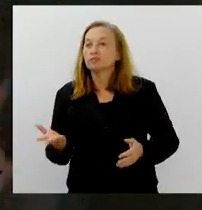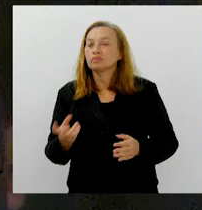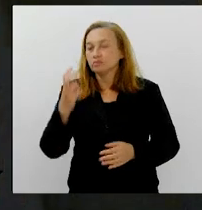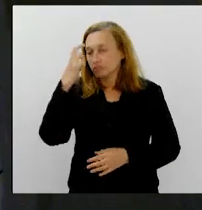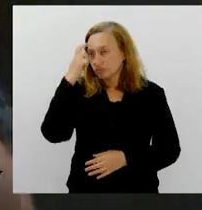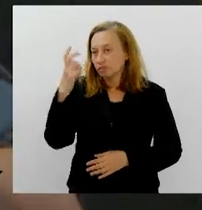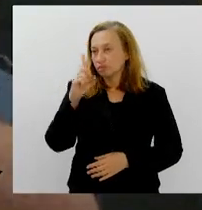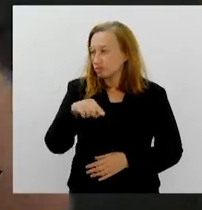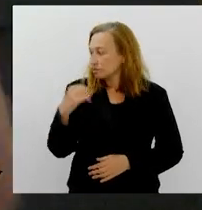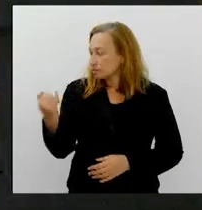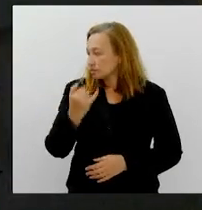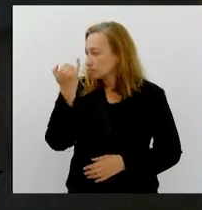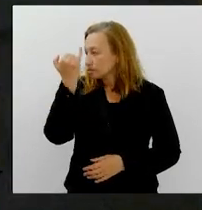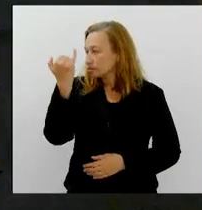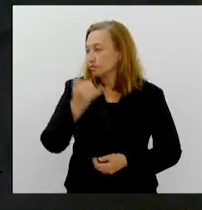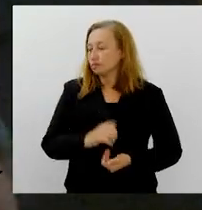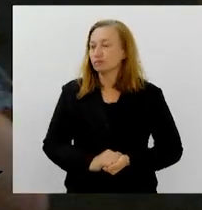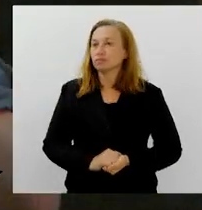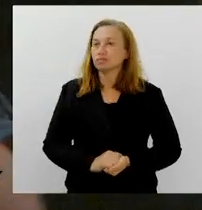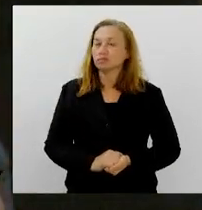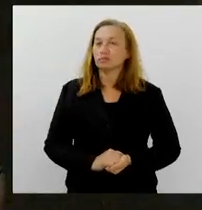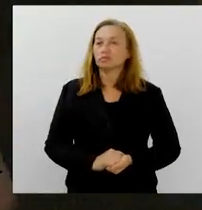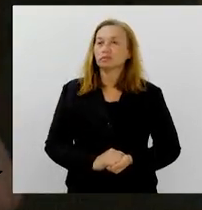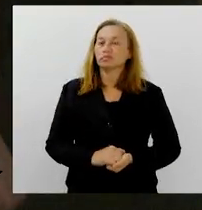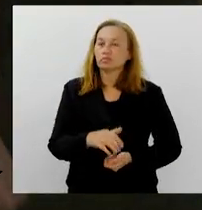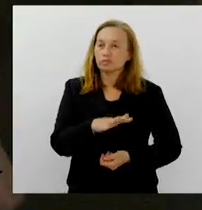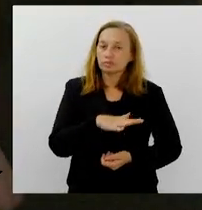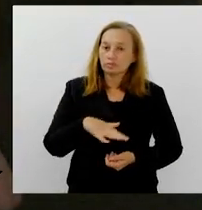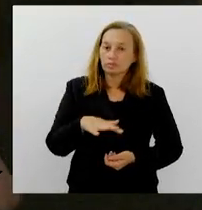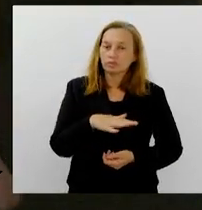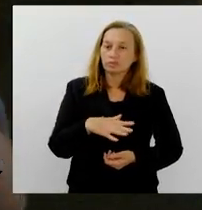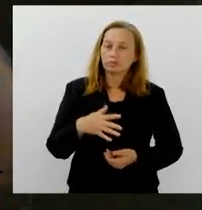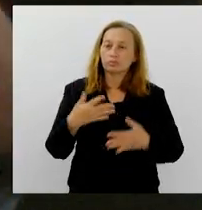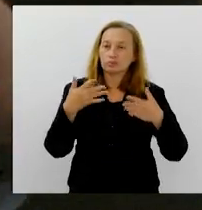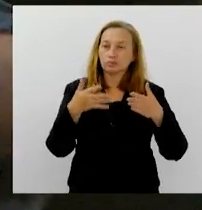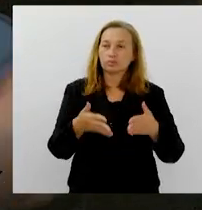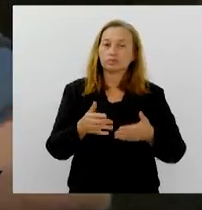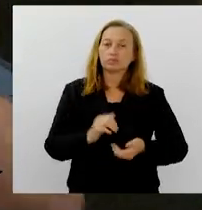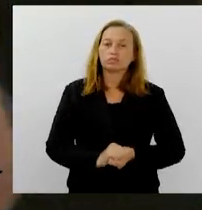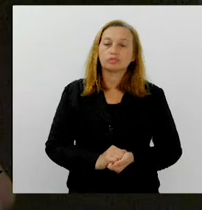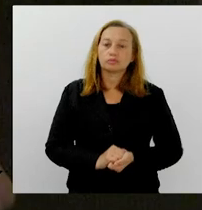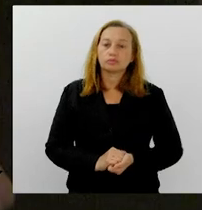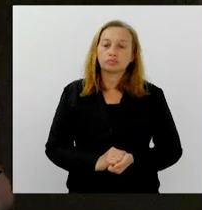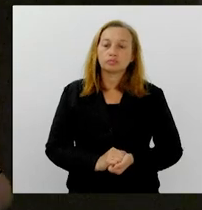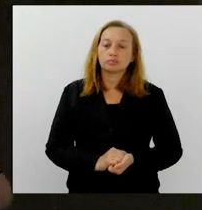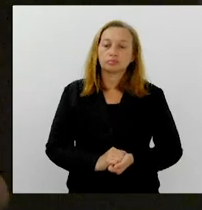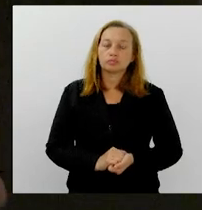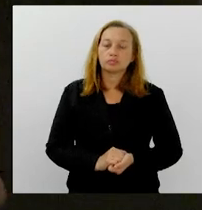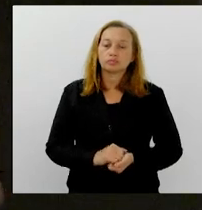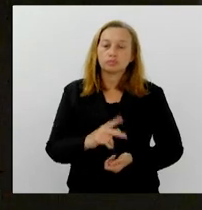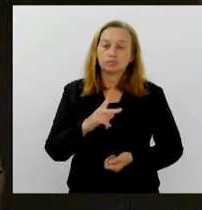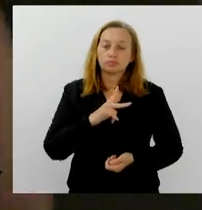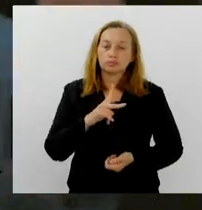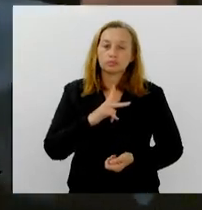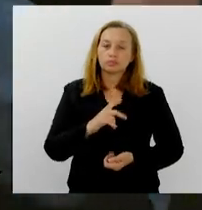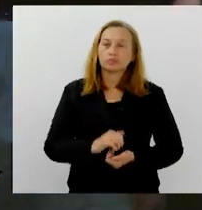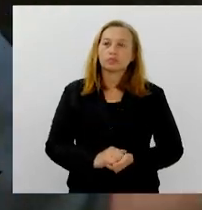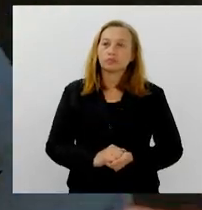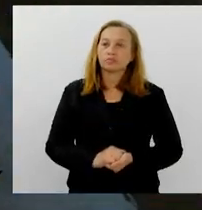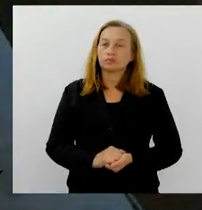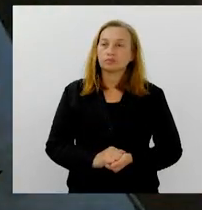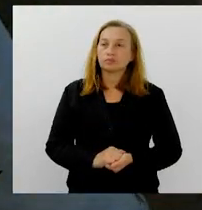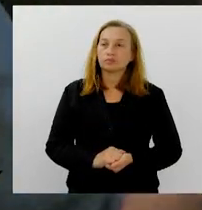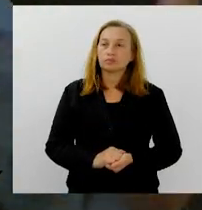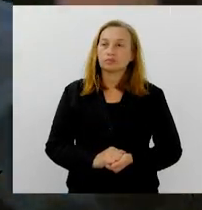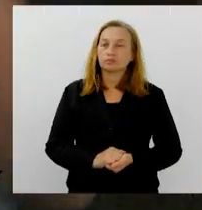importante para além do campo simbólico e para além do campo subjetivo, para além do campo do próprio entretenimento.